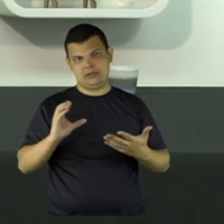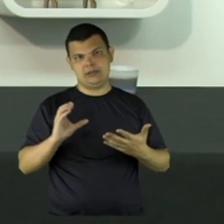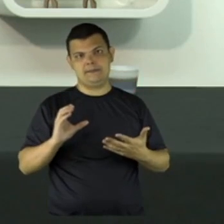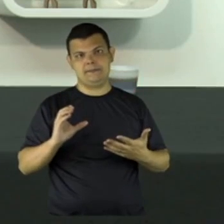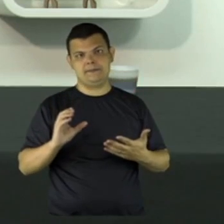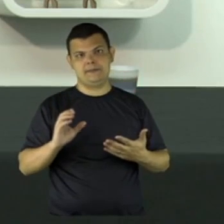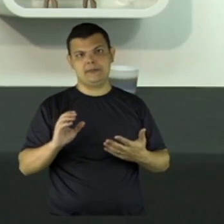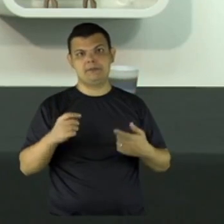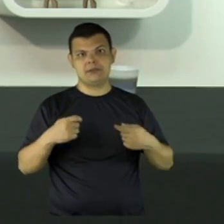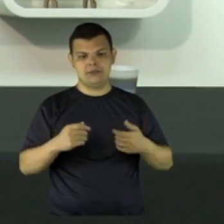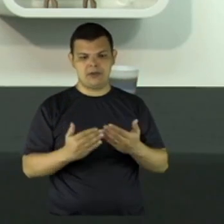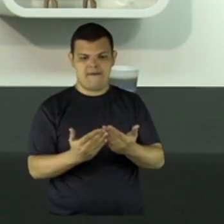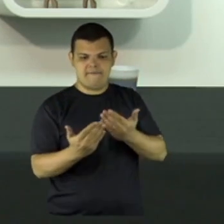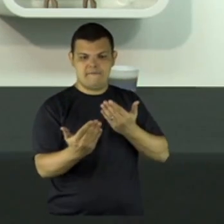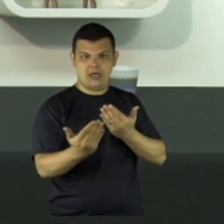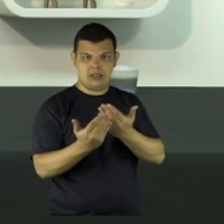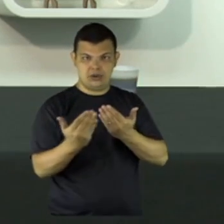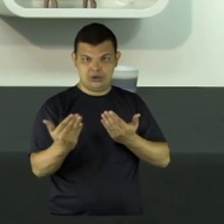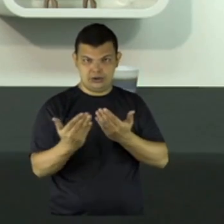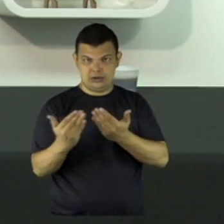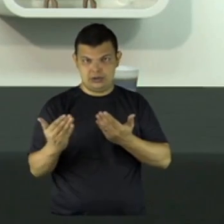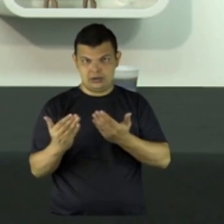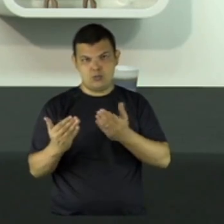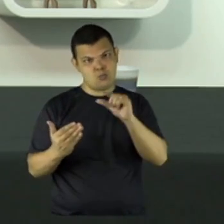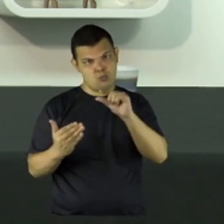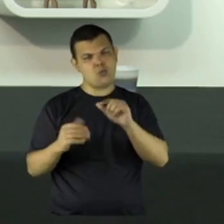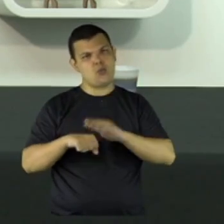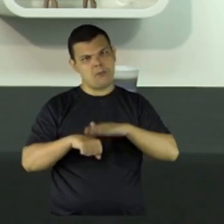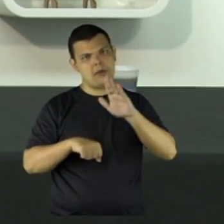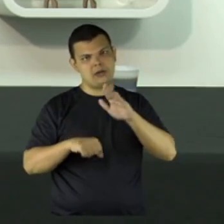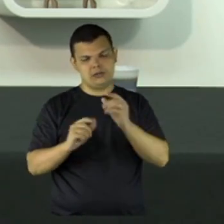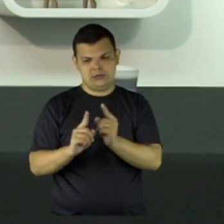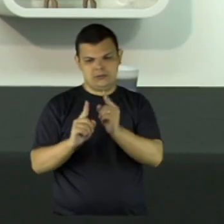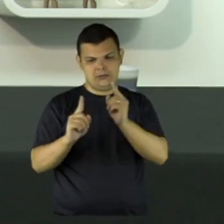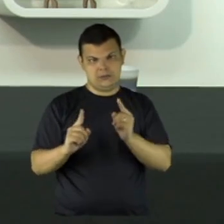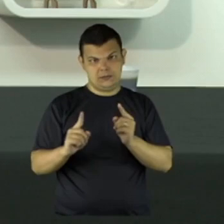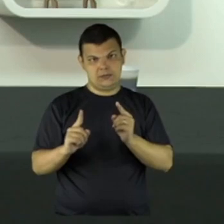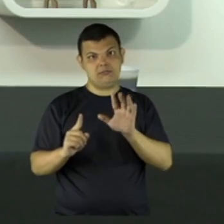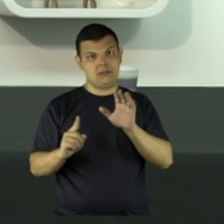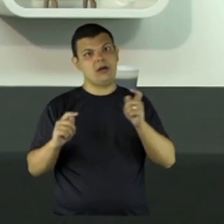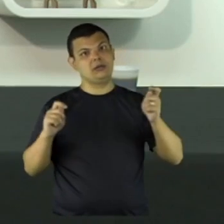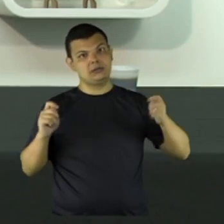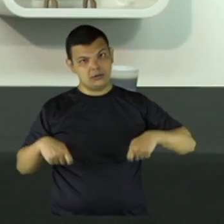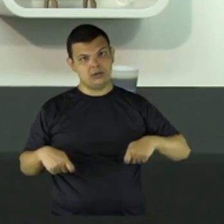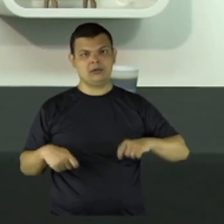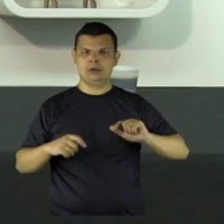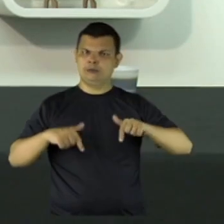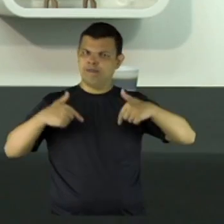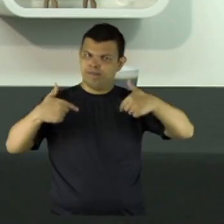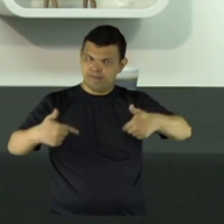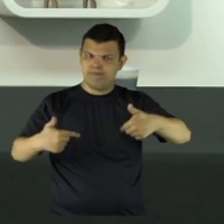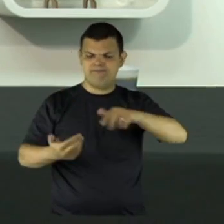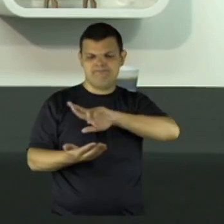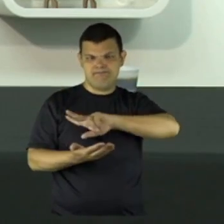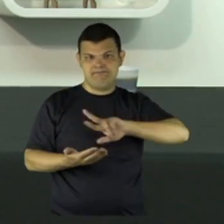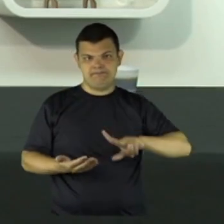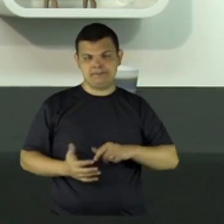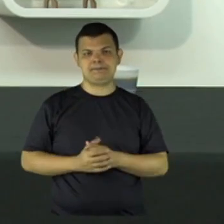você estabelecer um afastamento um pouquinho maior do seu oponente e você executar